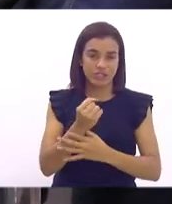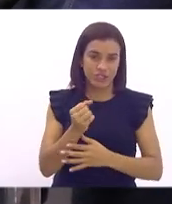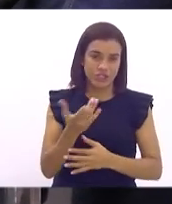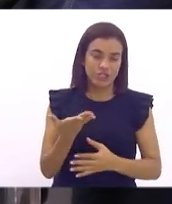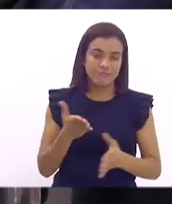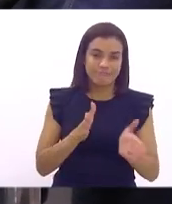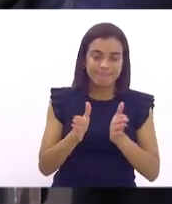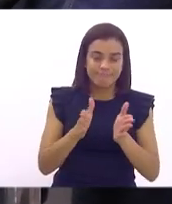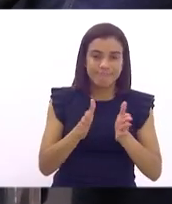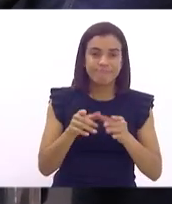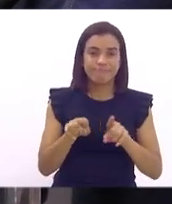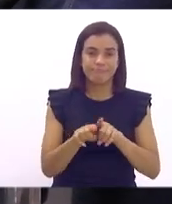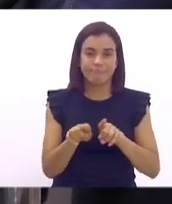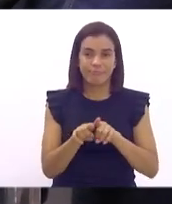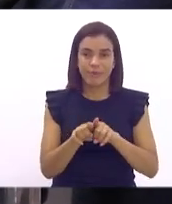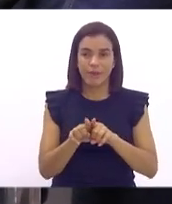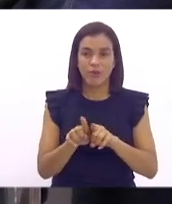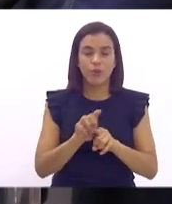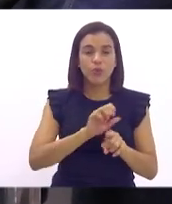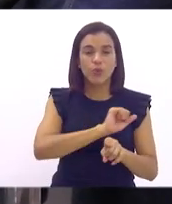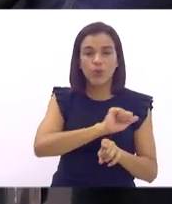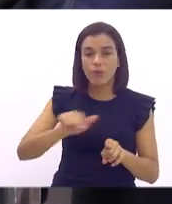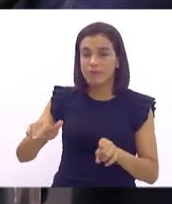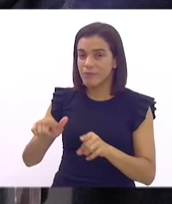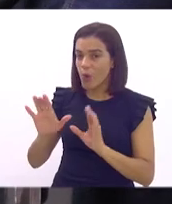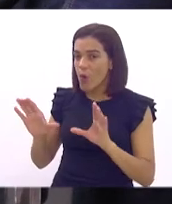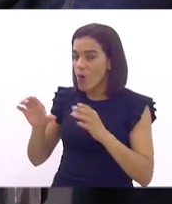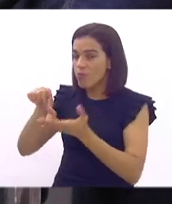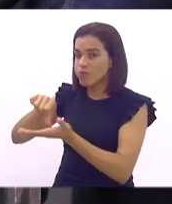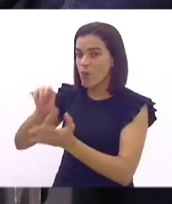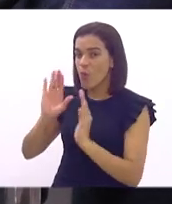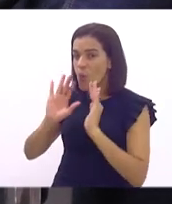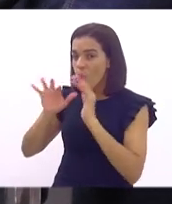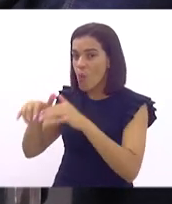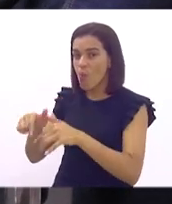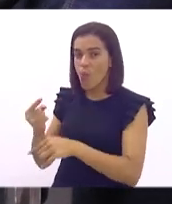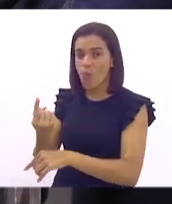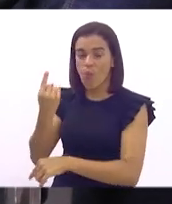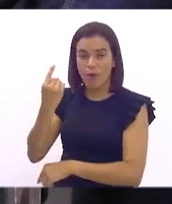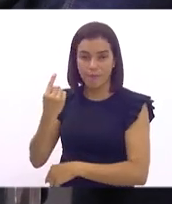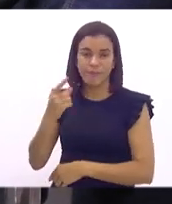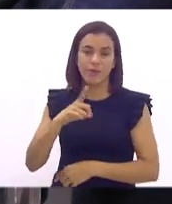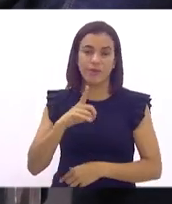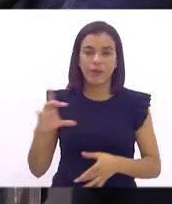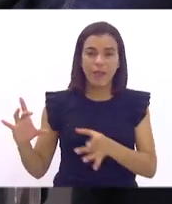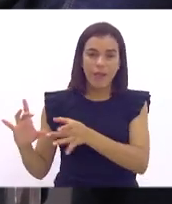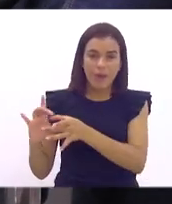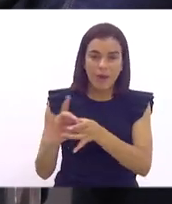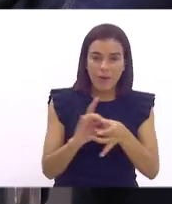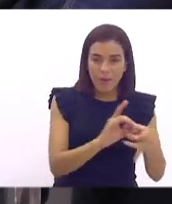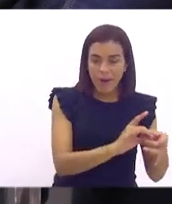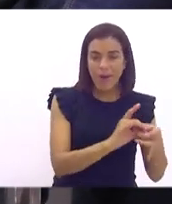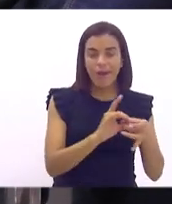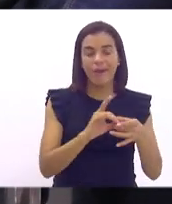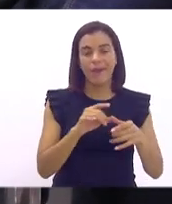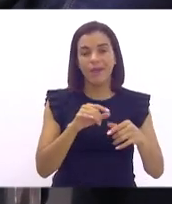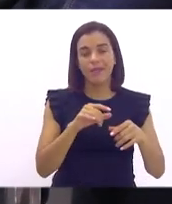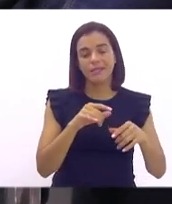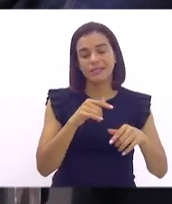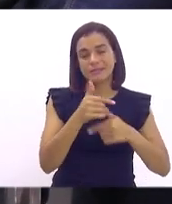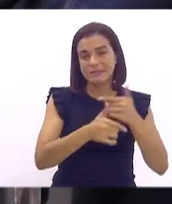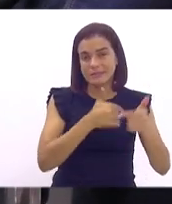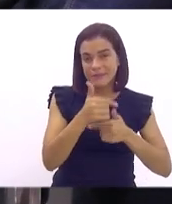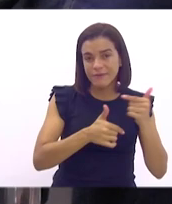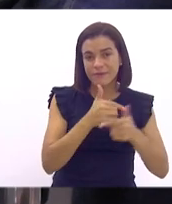mais ampla do que se você concentrar em uma única instituição. Então, a gente conta muito com a rede de serviços, com o CIAN,